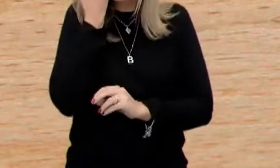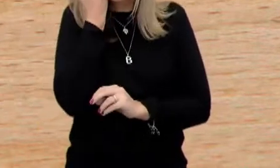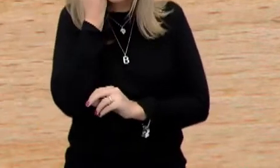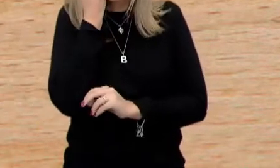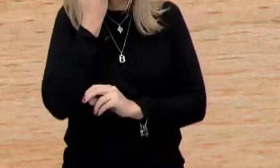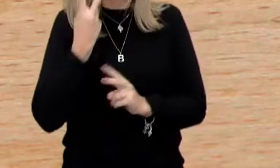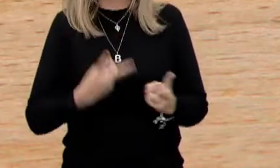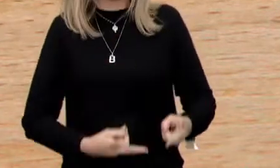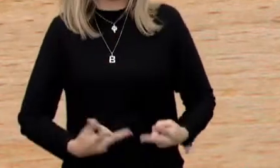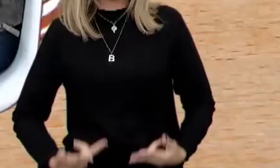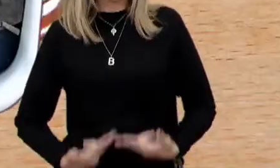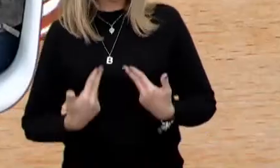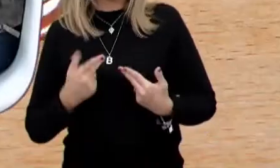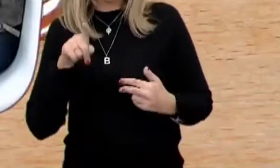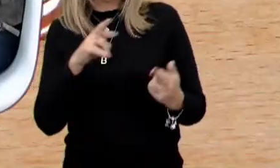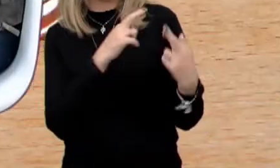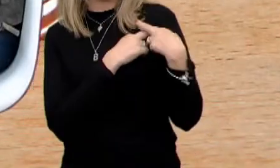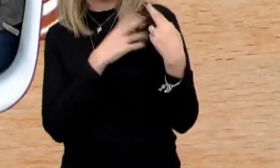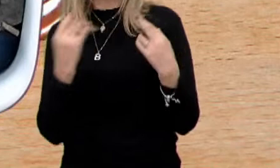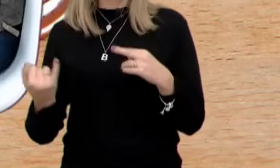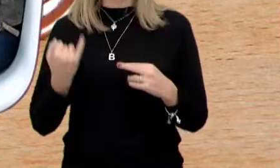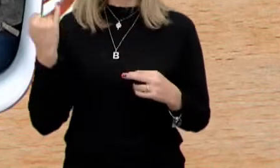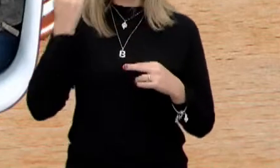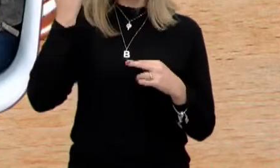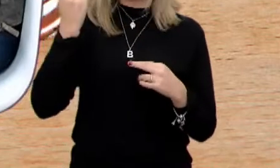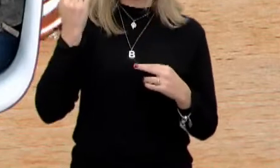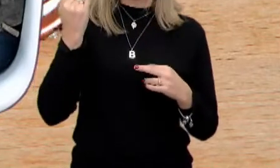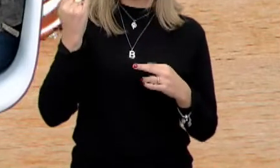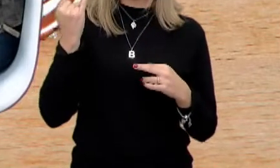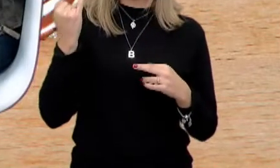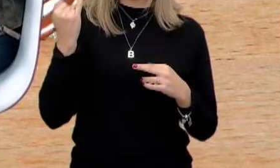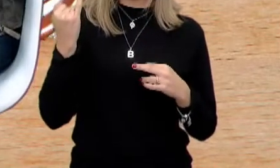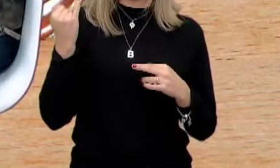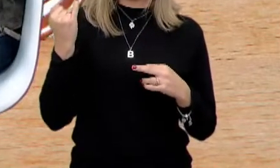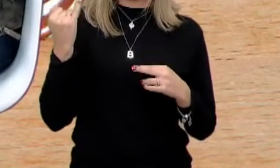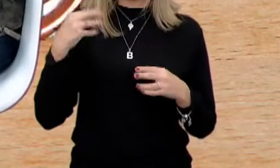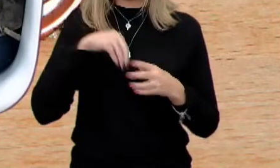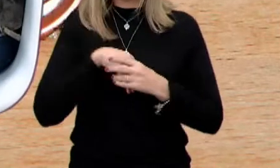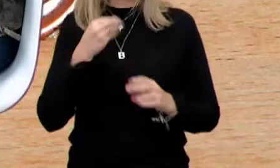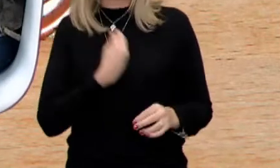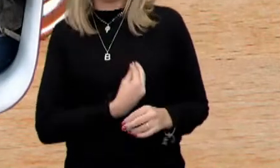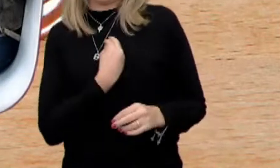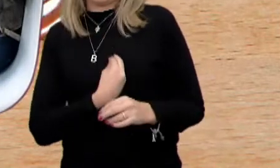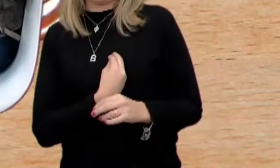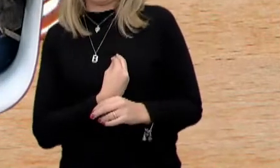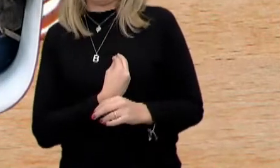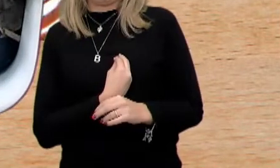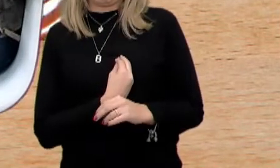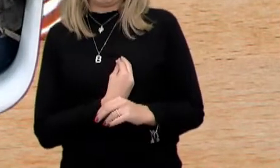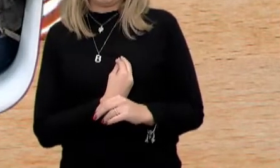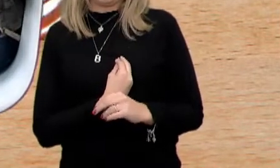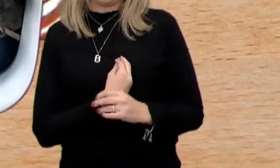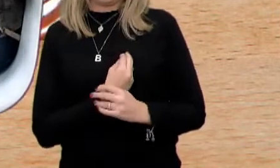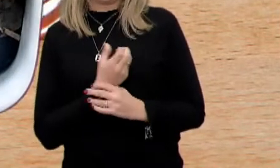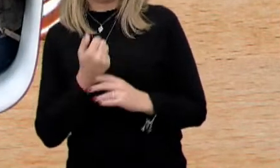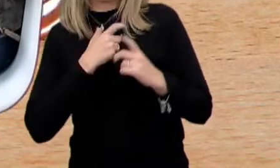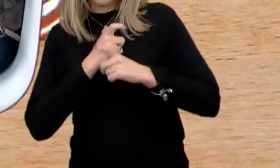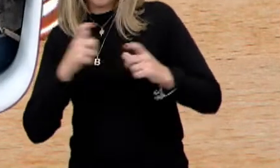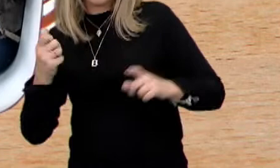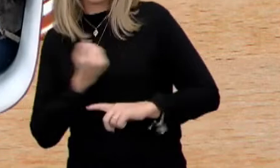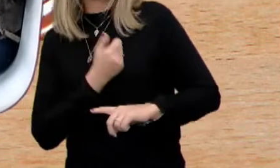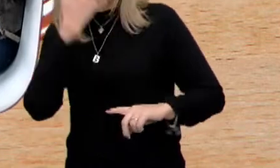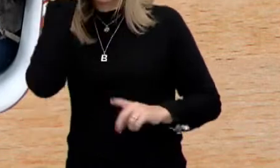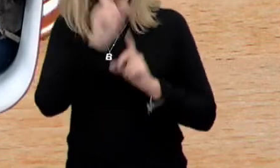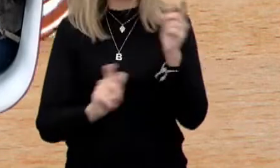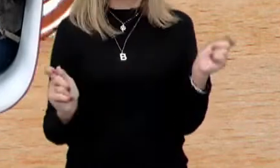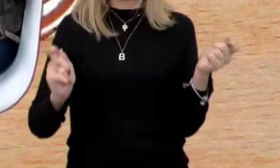Guarda responsável. É muito importante como ativista, como quem dá a vida para salvar, que o maior número de pessoas possível compre